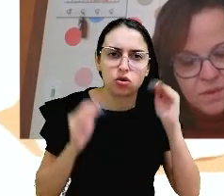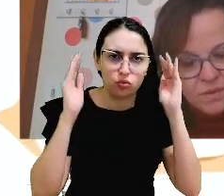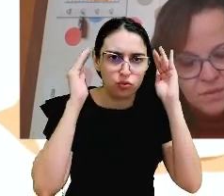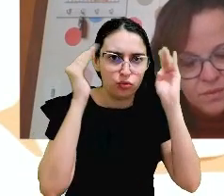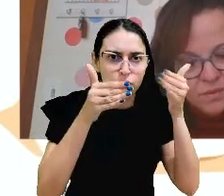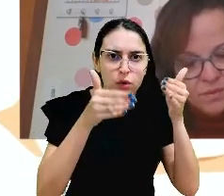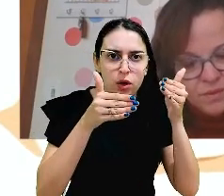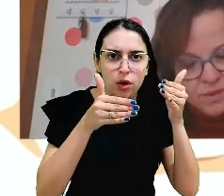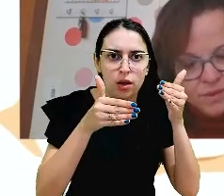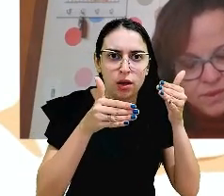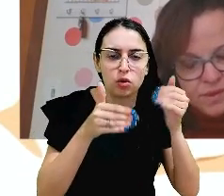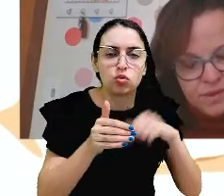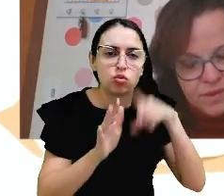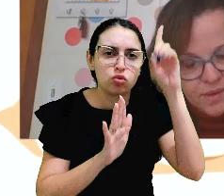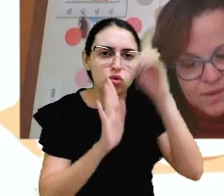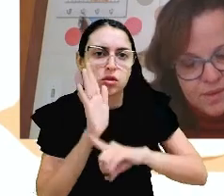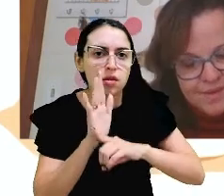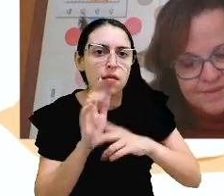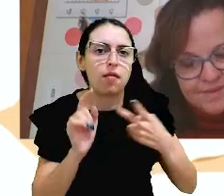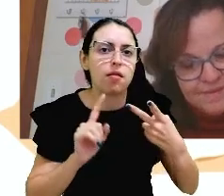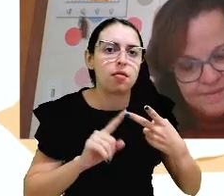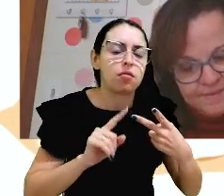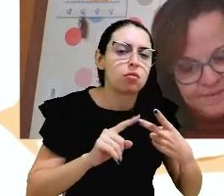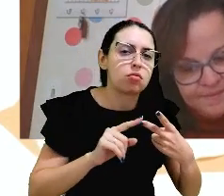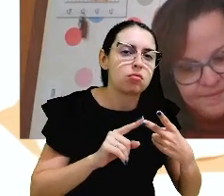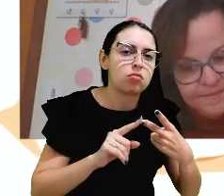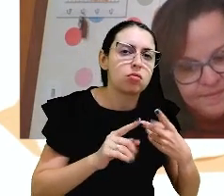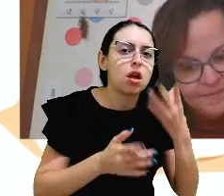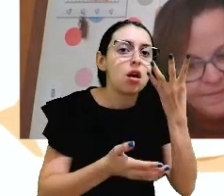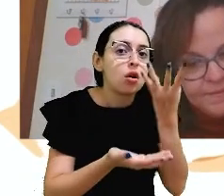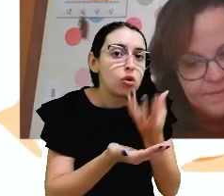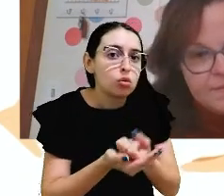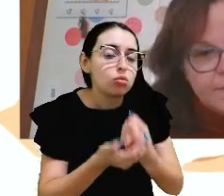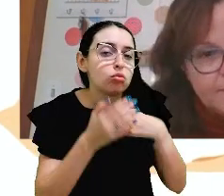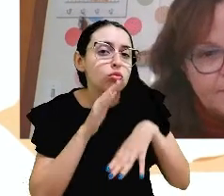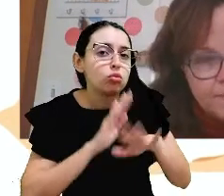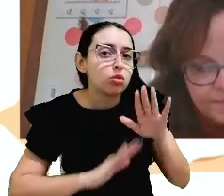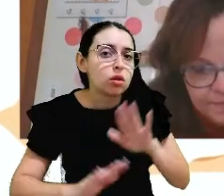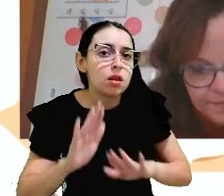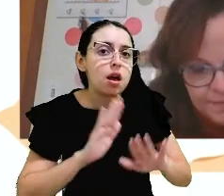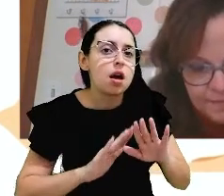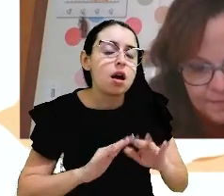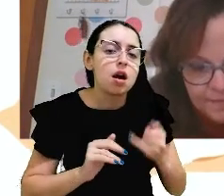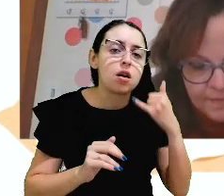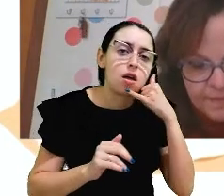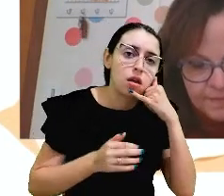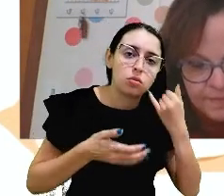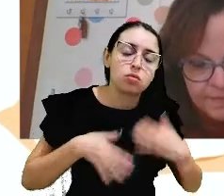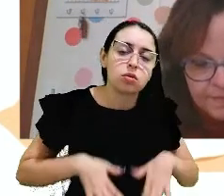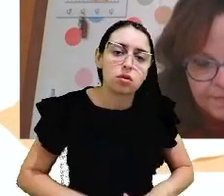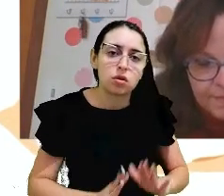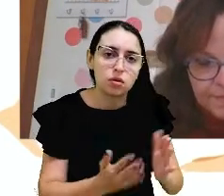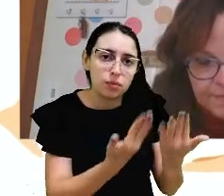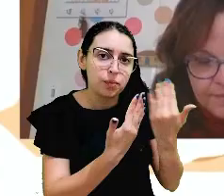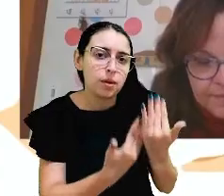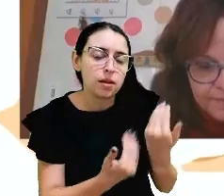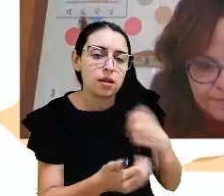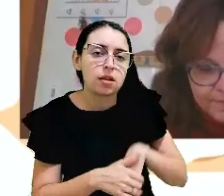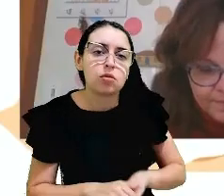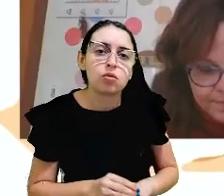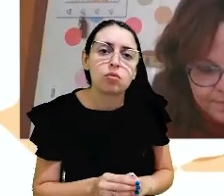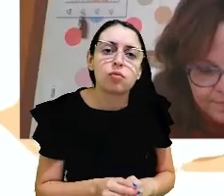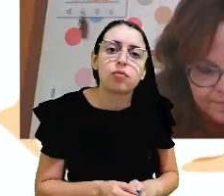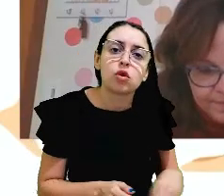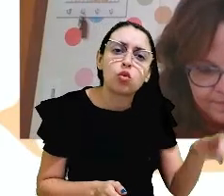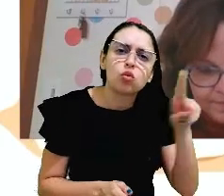focada no campo dos direitos e a outra mais do acolhimento e do serviço da parteira, da forma de uma